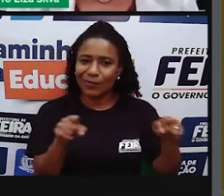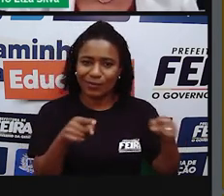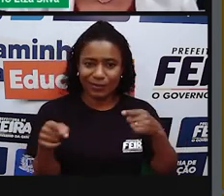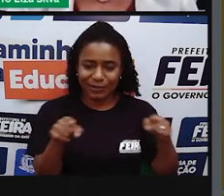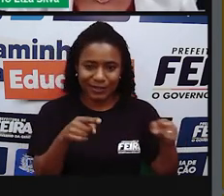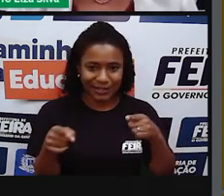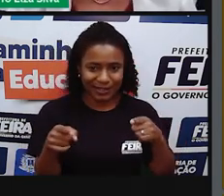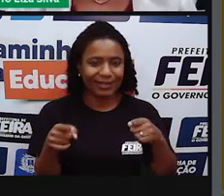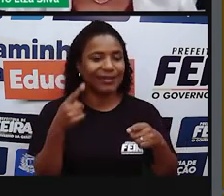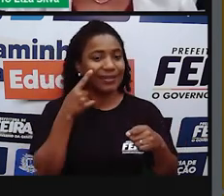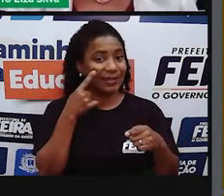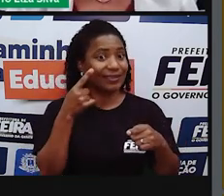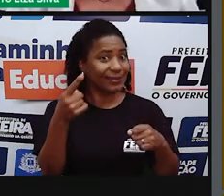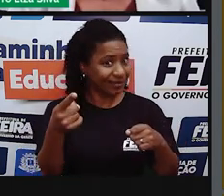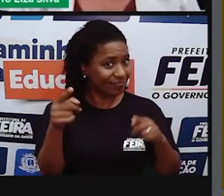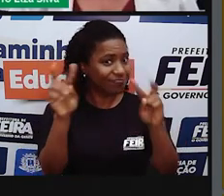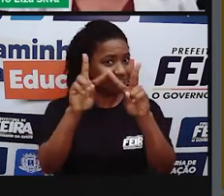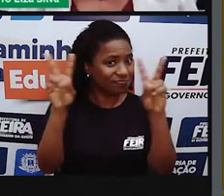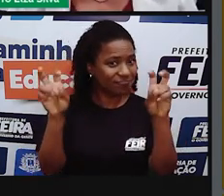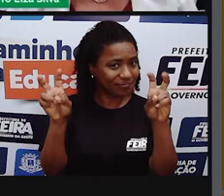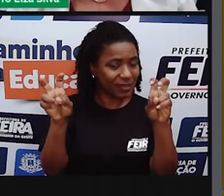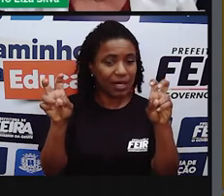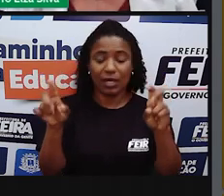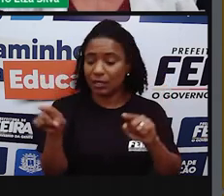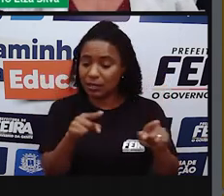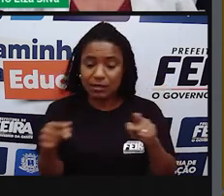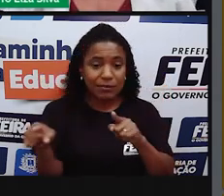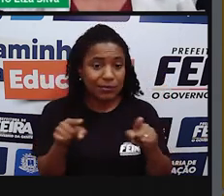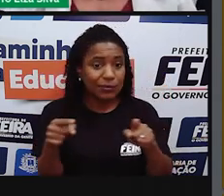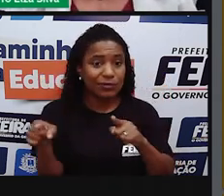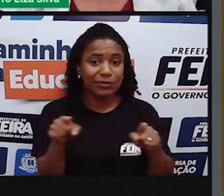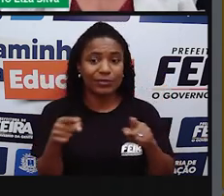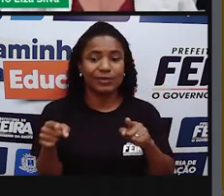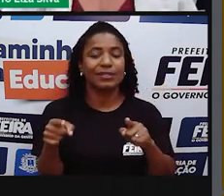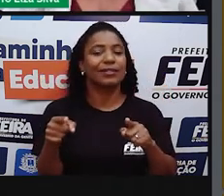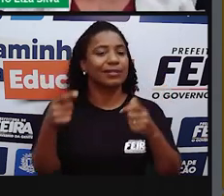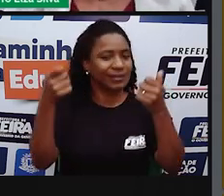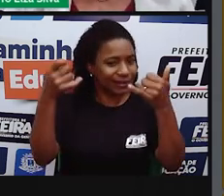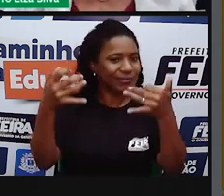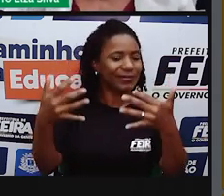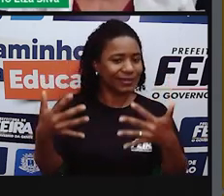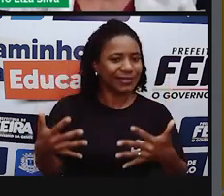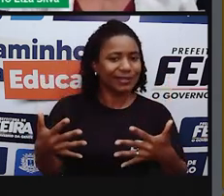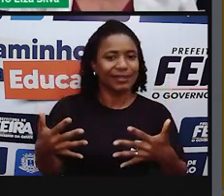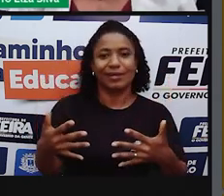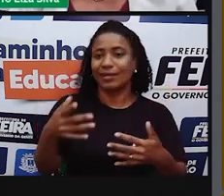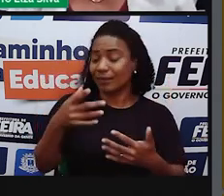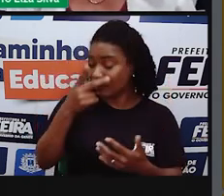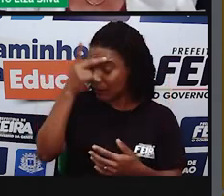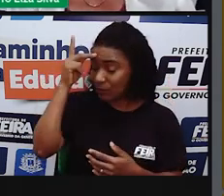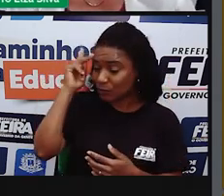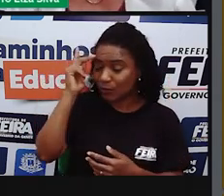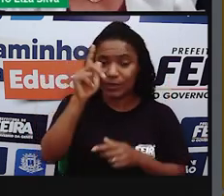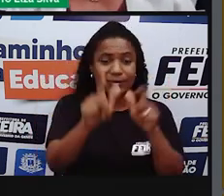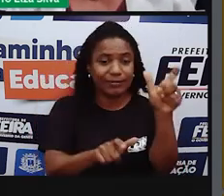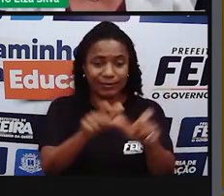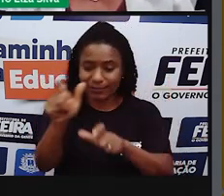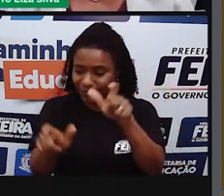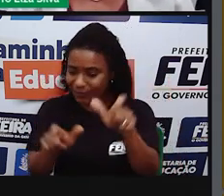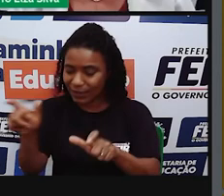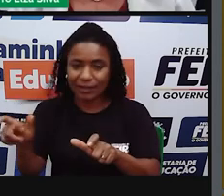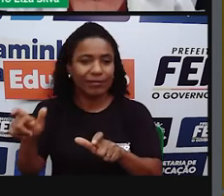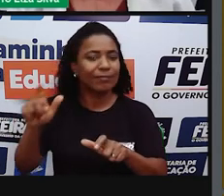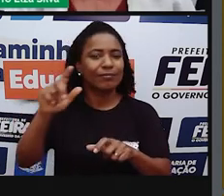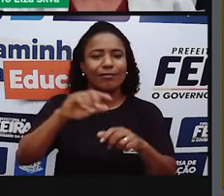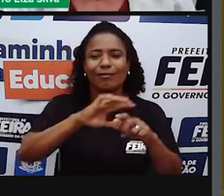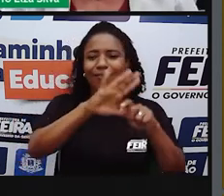1976, Yellow Fever. E essa música, ela critica, de um modo geral, a mentalidade colonial do povo